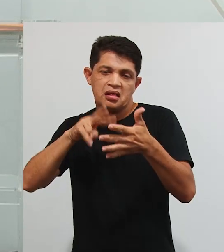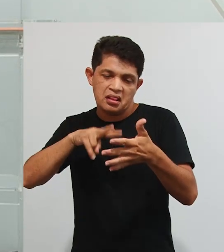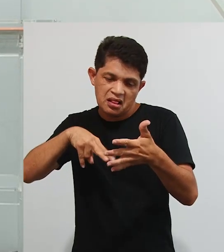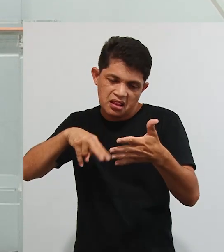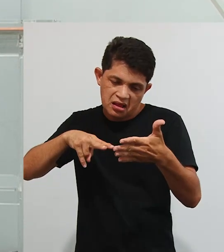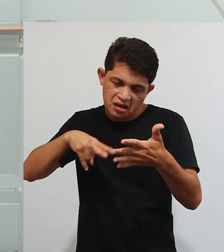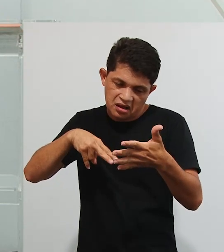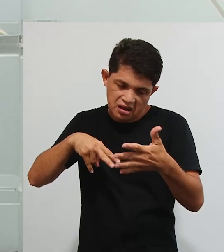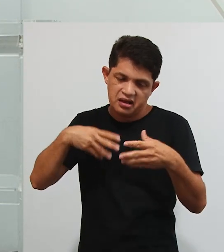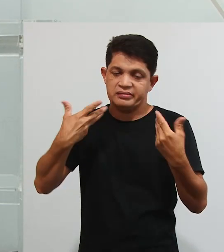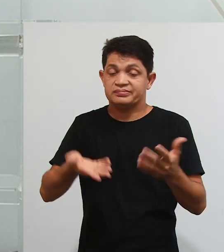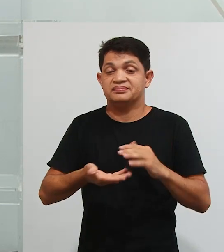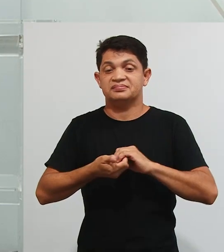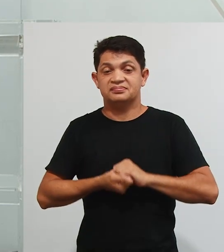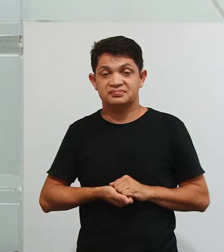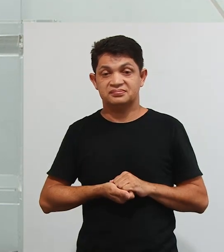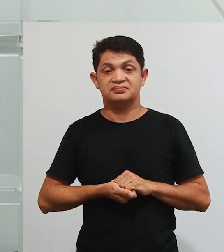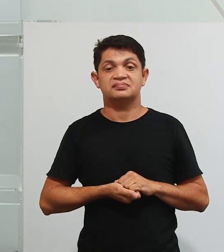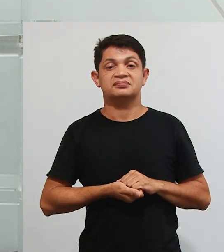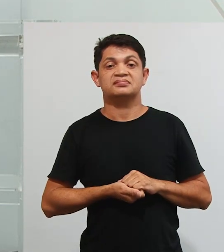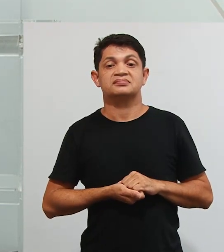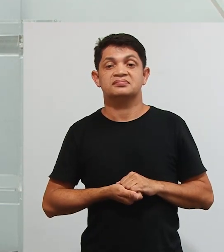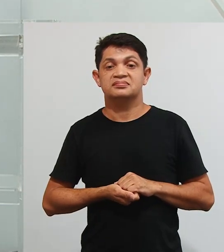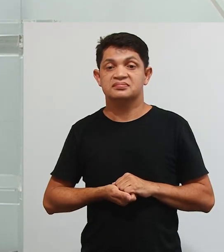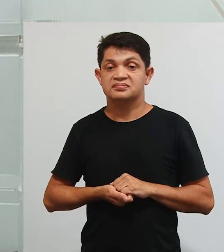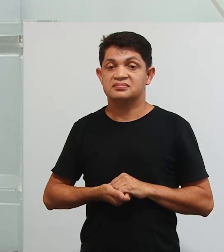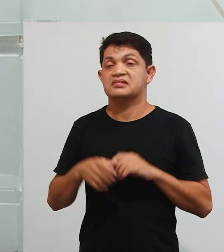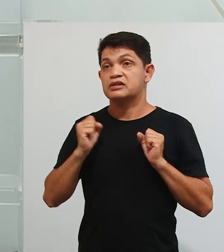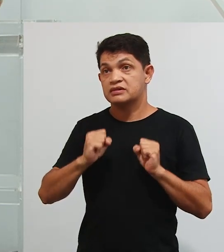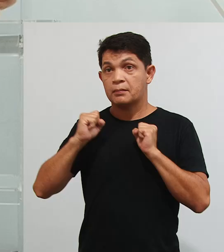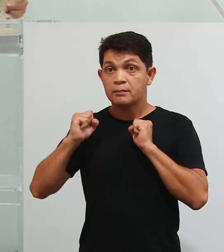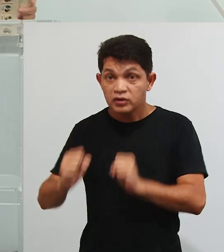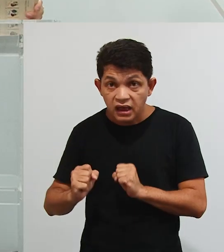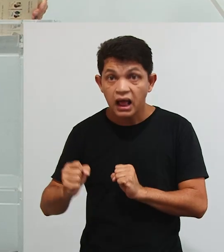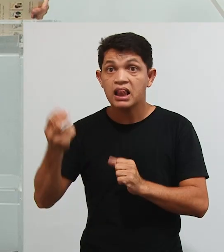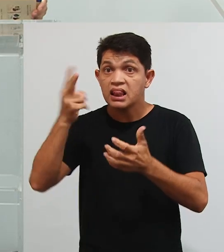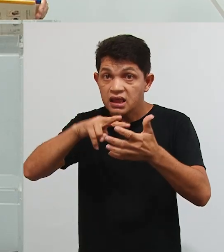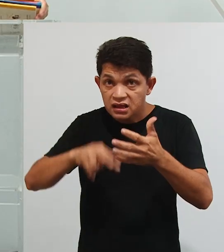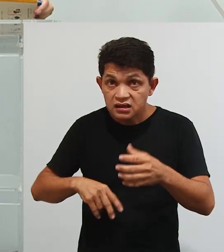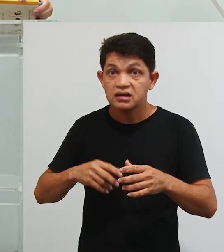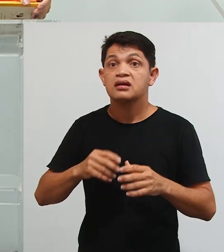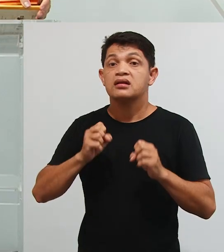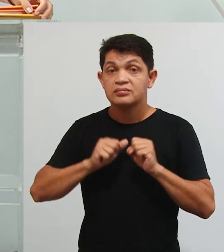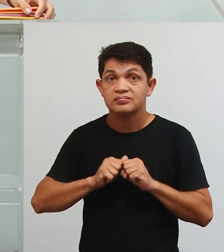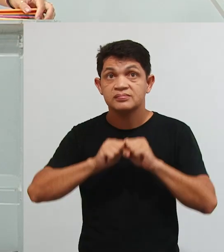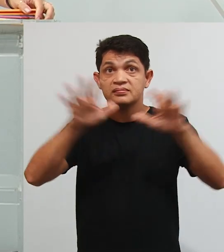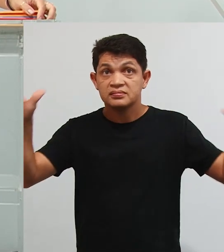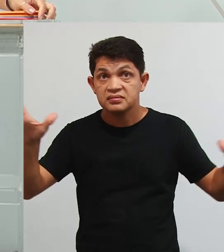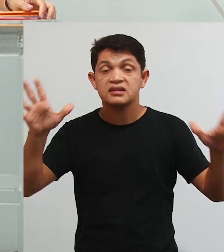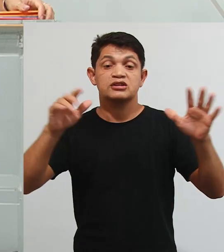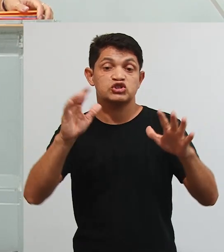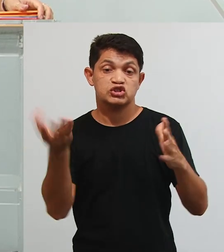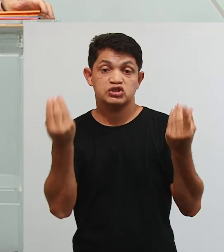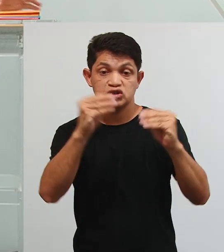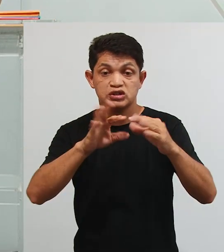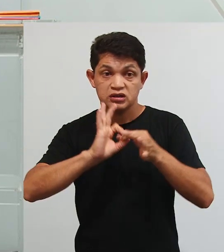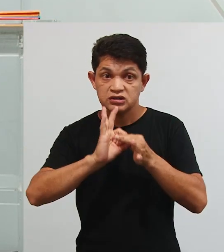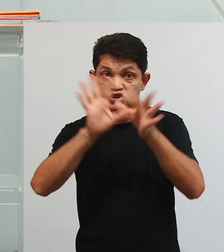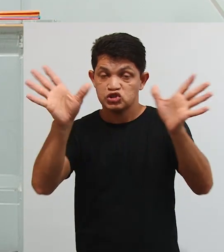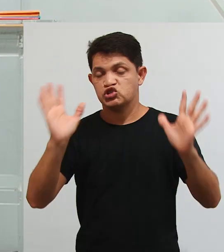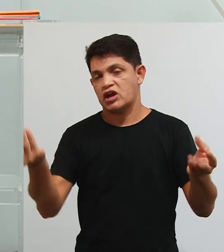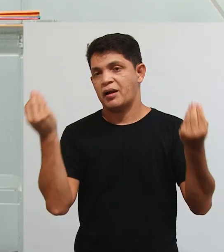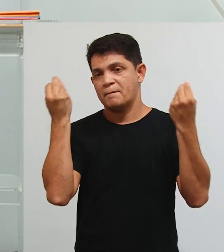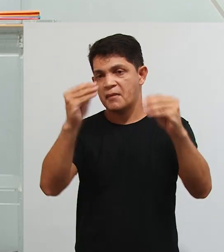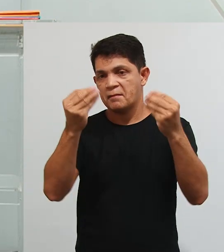leia, leia, leia, leia muito, leia tudo que você puder. As nossas inspirações já estão disponíveis aí no